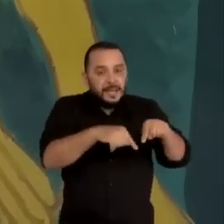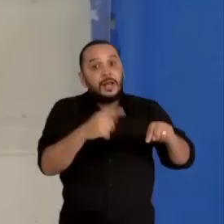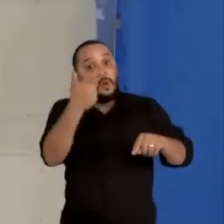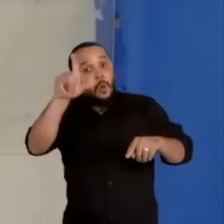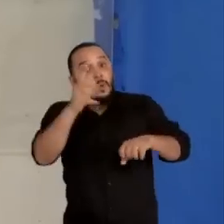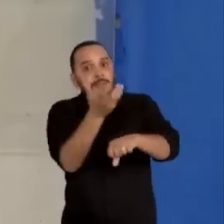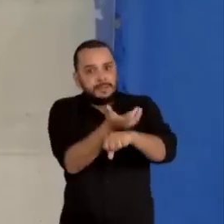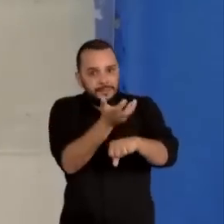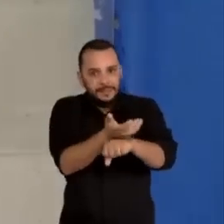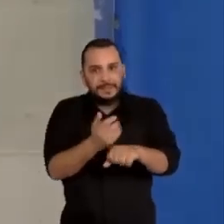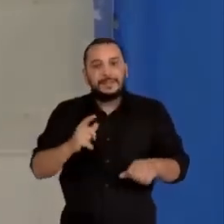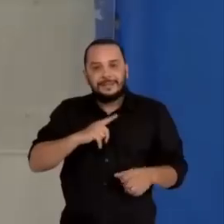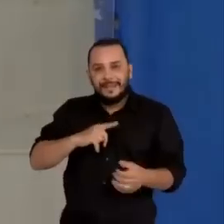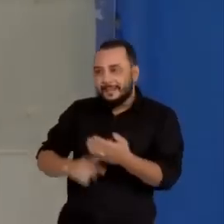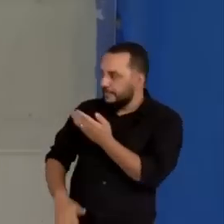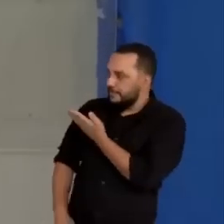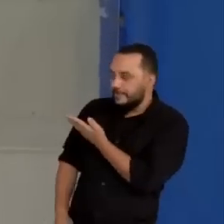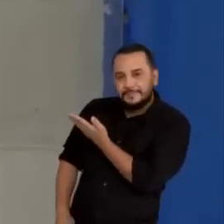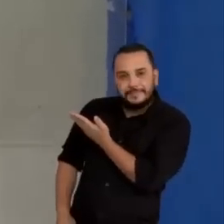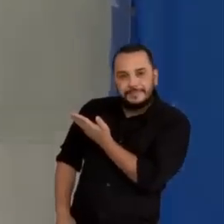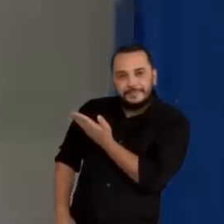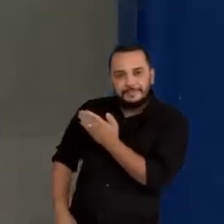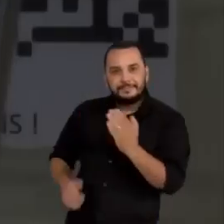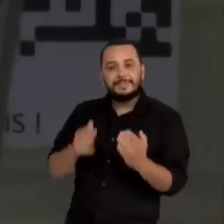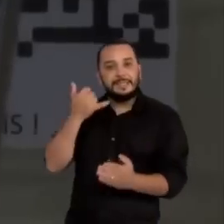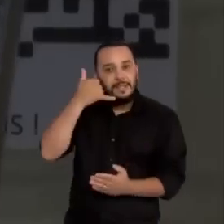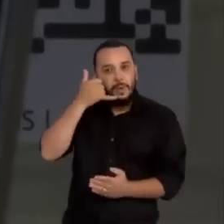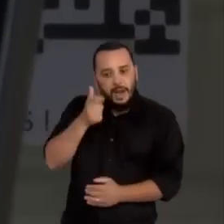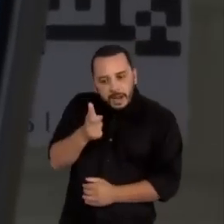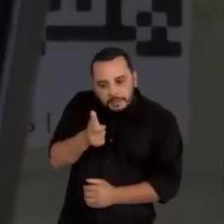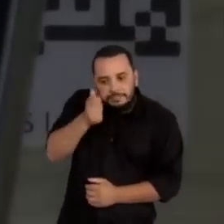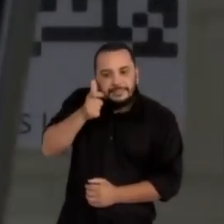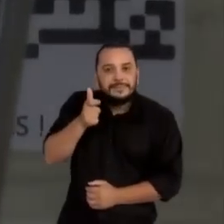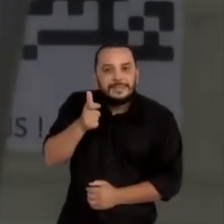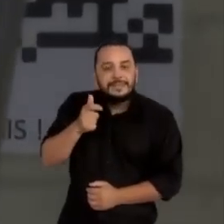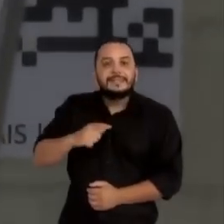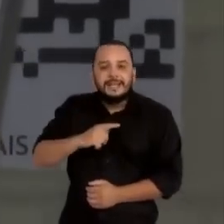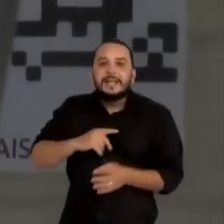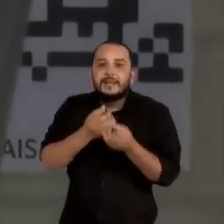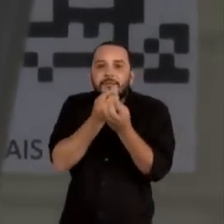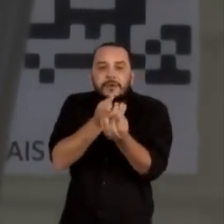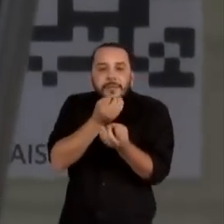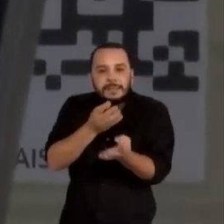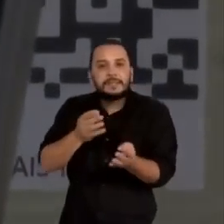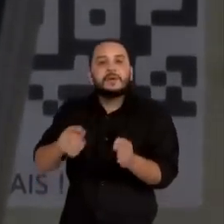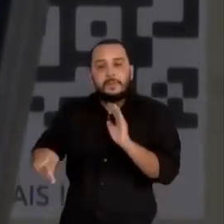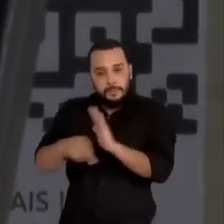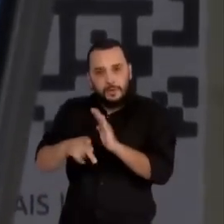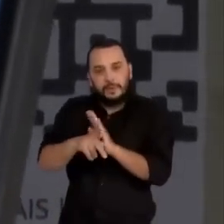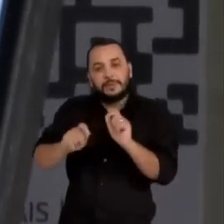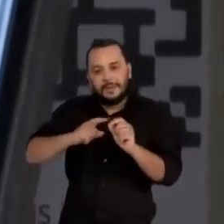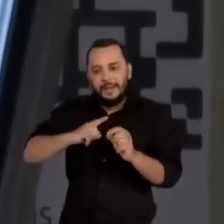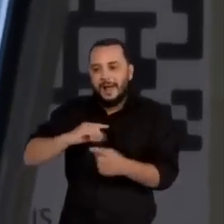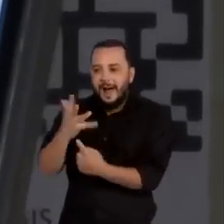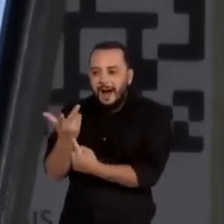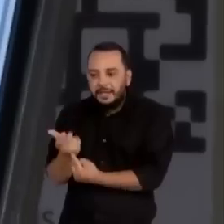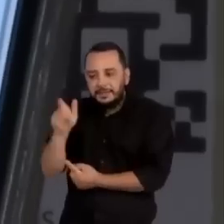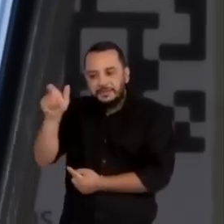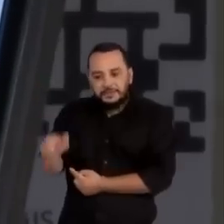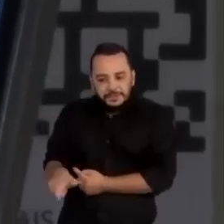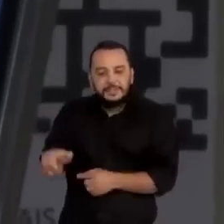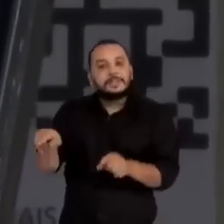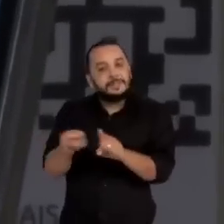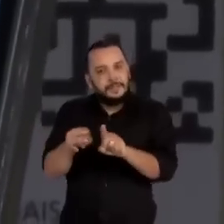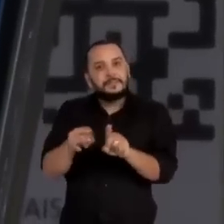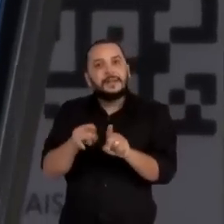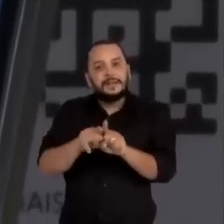uma ficha com um código que pode ser acessado pelo celular e fornece informações sobre o autor e também sobre a obra. A